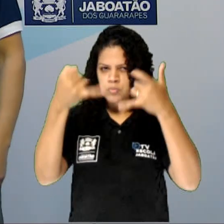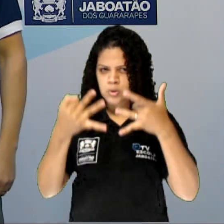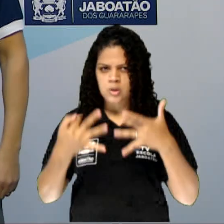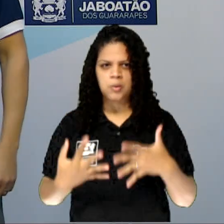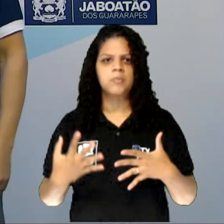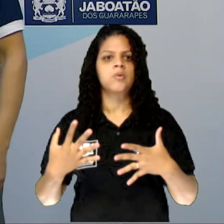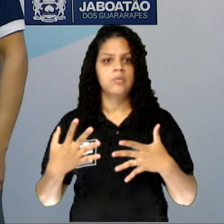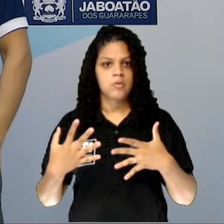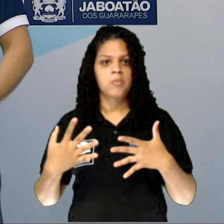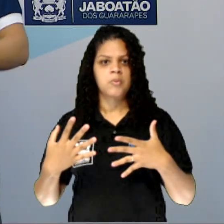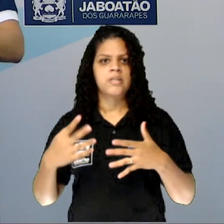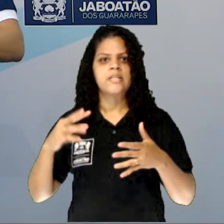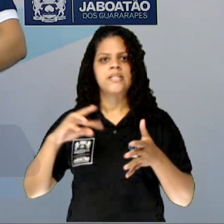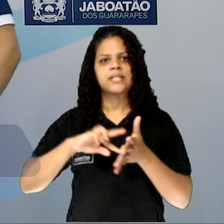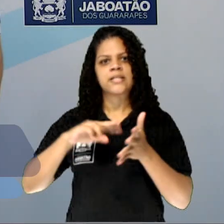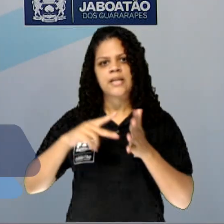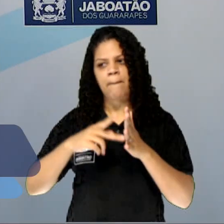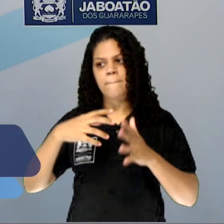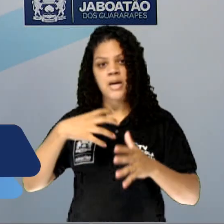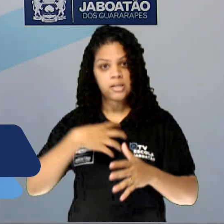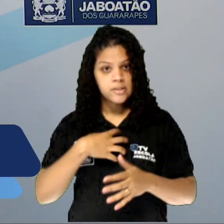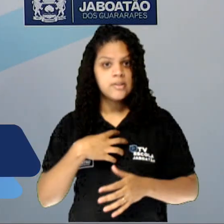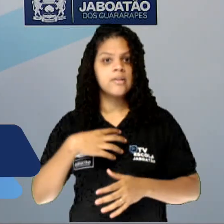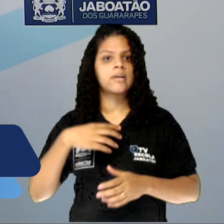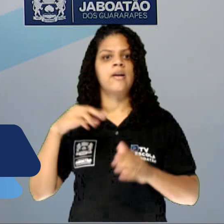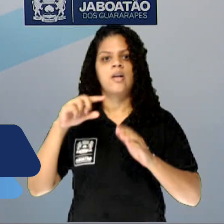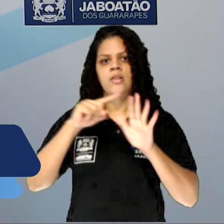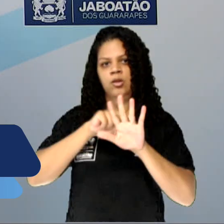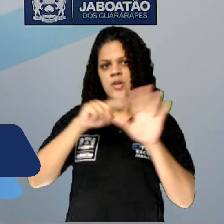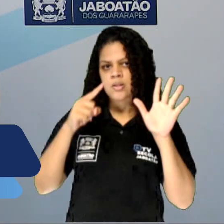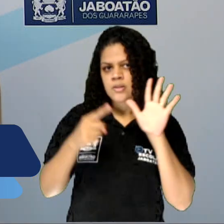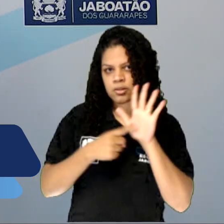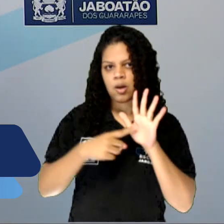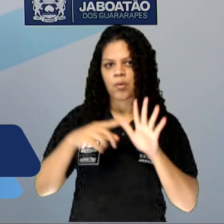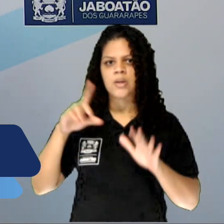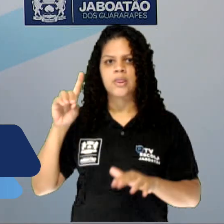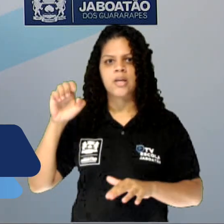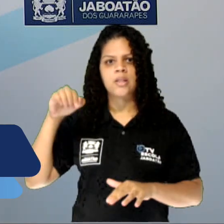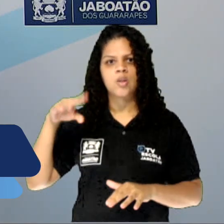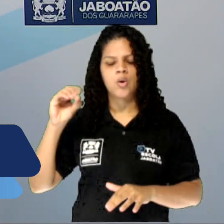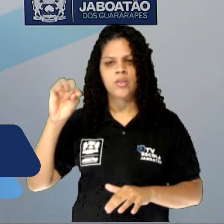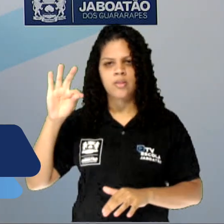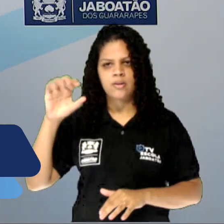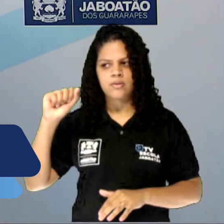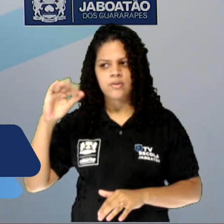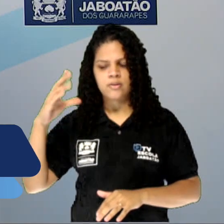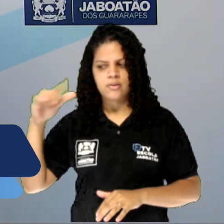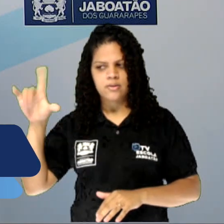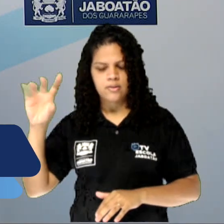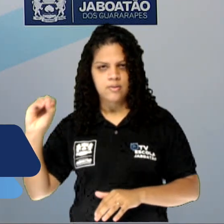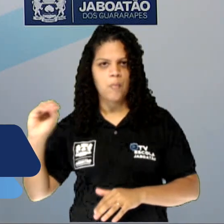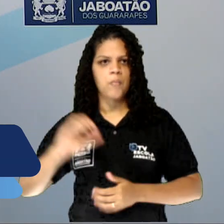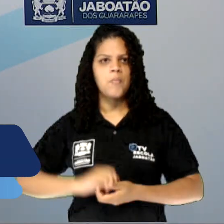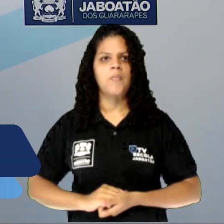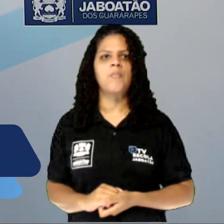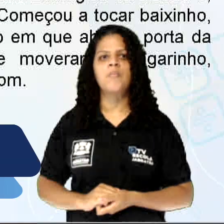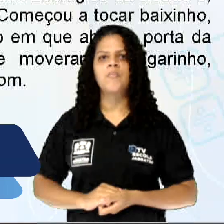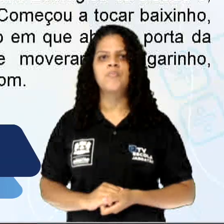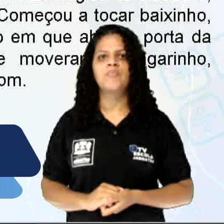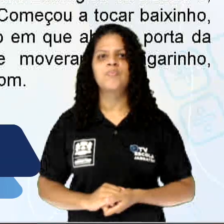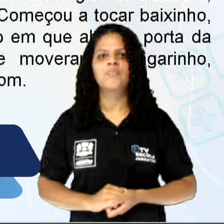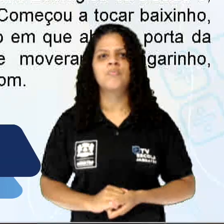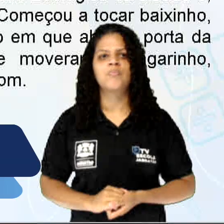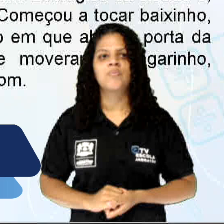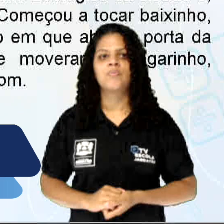denotação e conotação. Eu sou o professor Everton Silvestre e vem comigo para a gente resolver essa bronca aqui. Bom, aí na tela está o